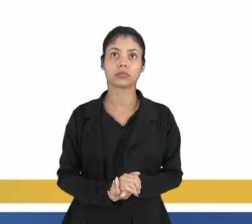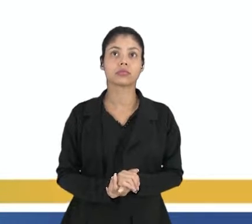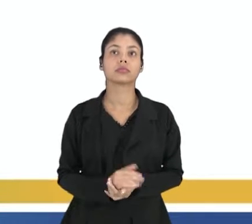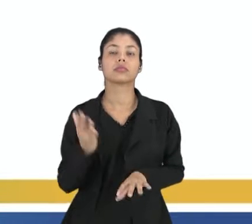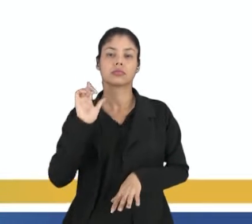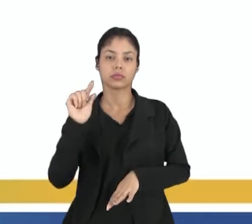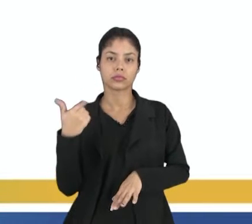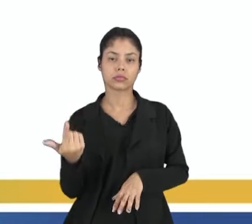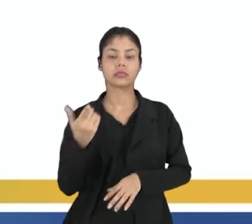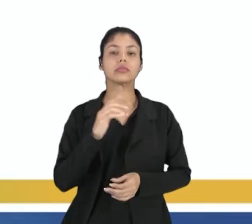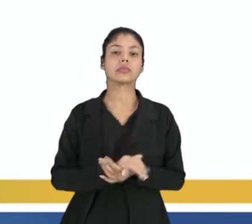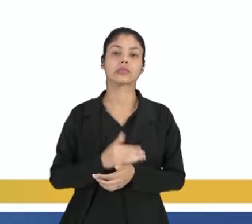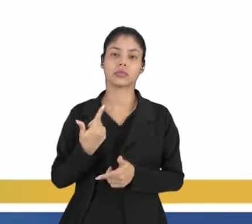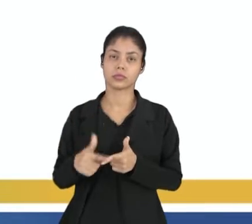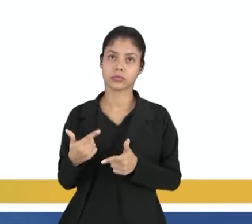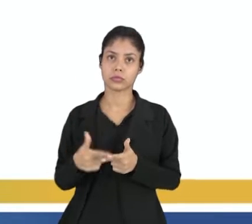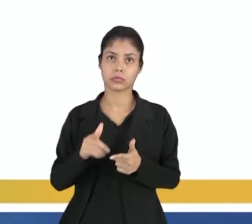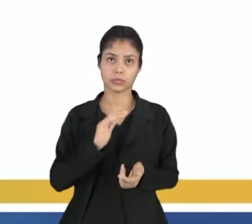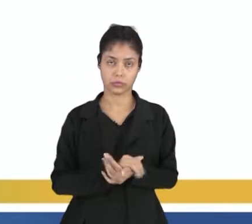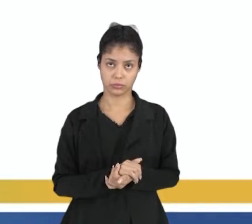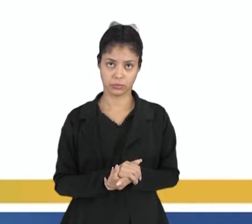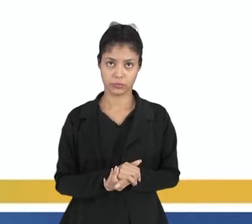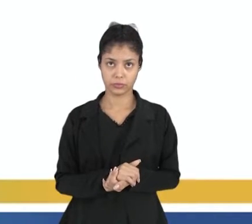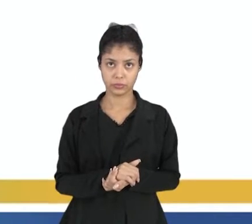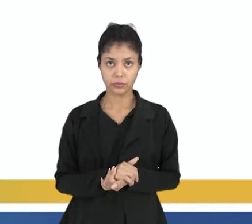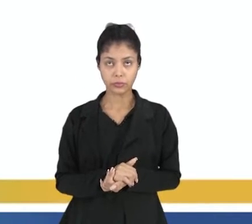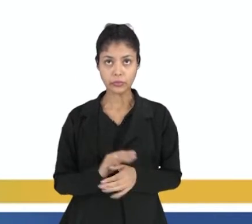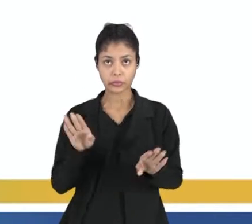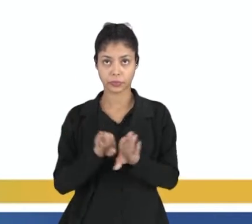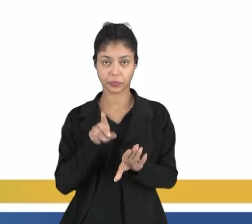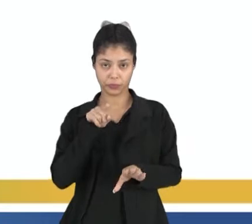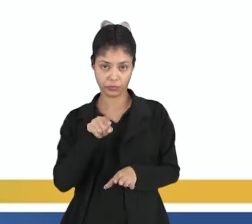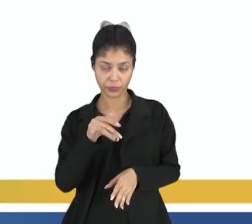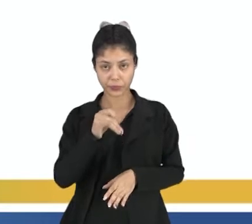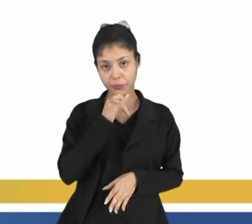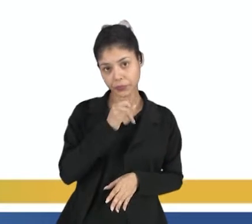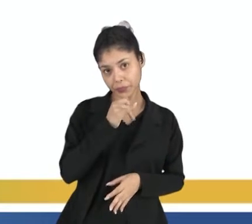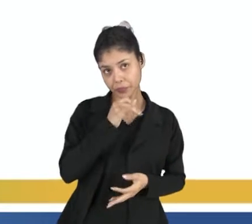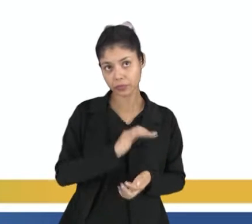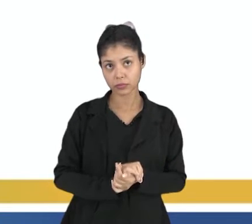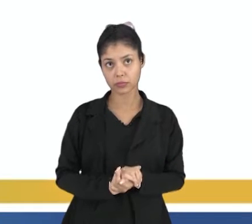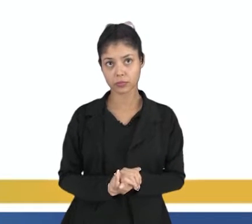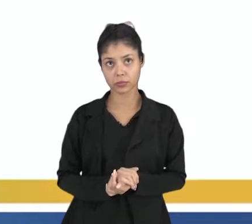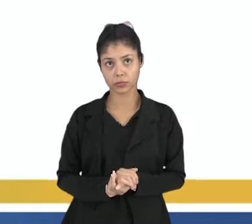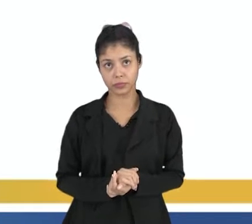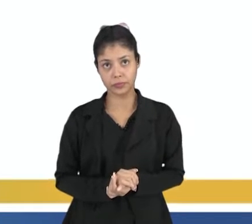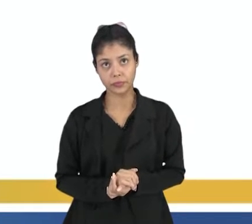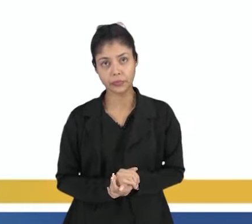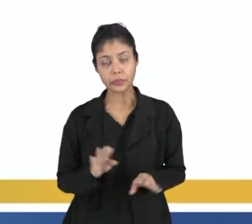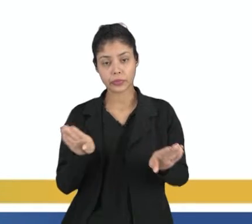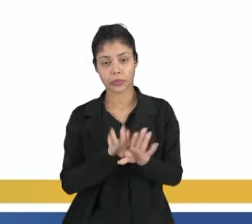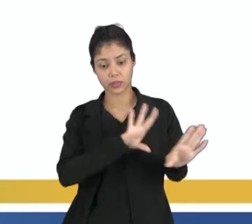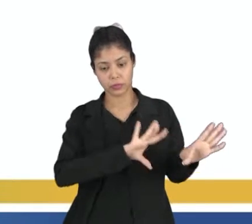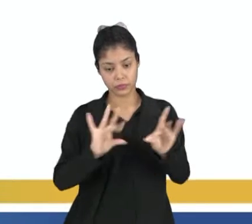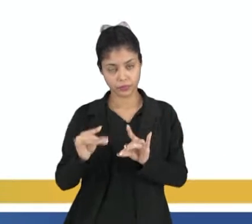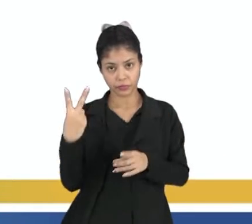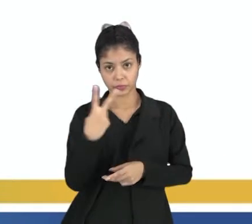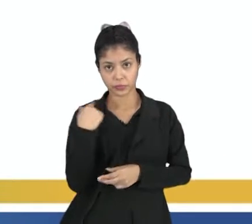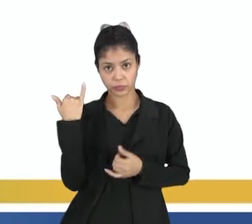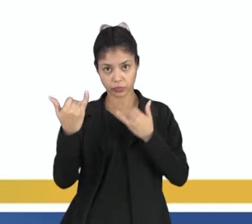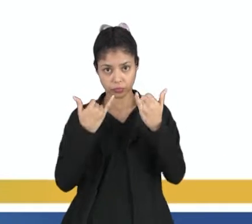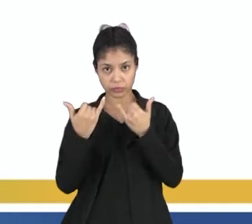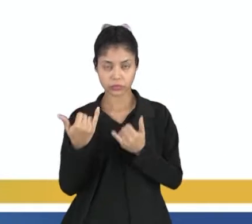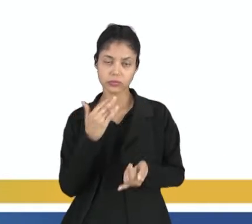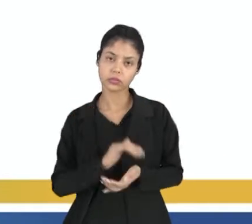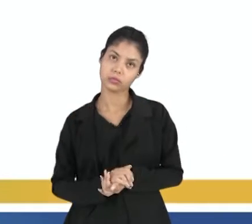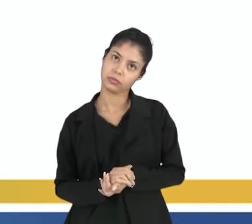local, entre outras situações. Então aí a gente tem um exemplo, ele vem trazendo duas